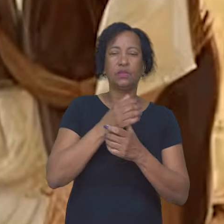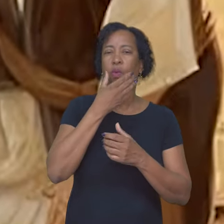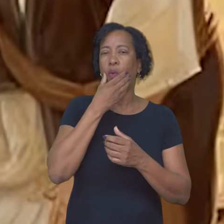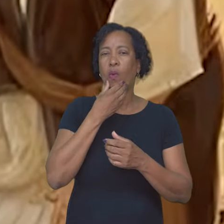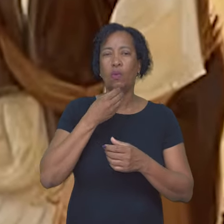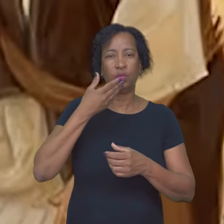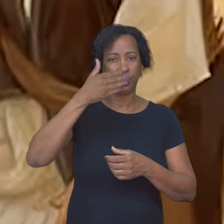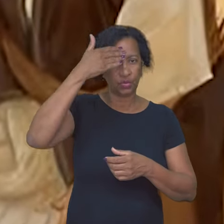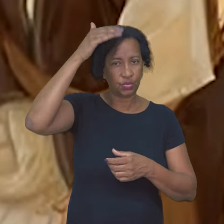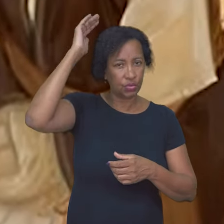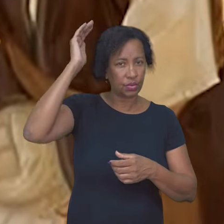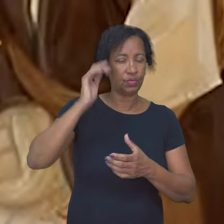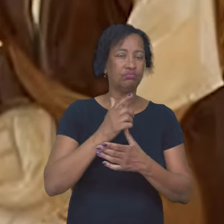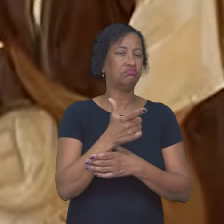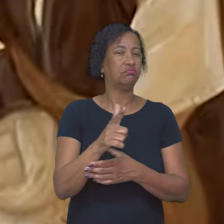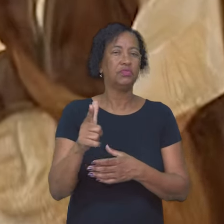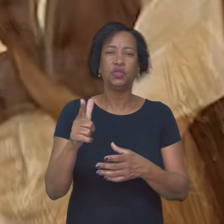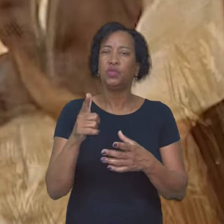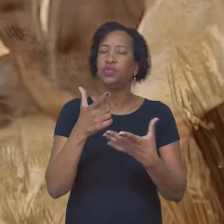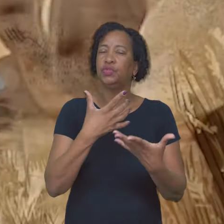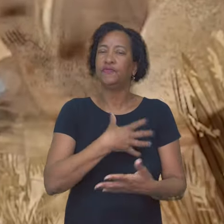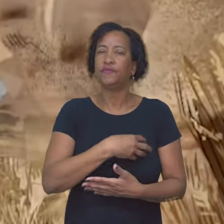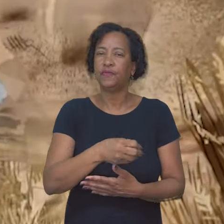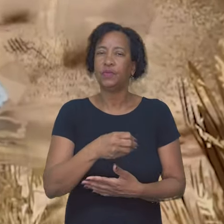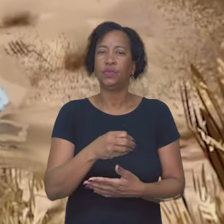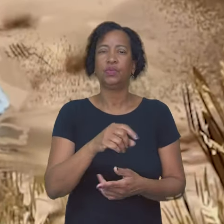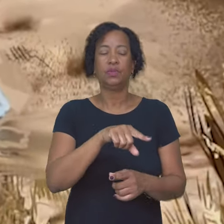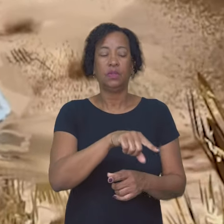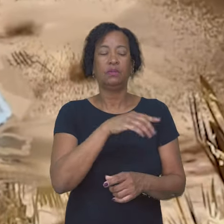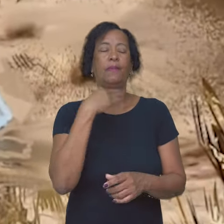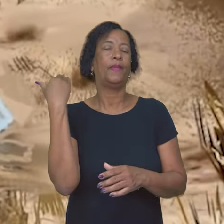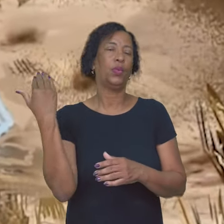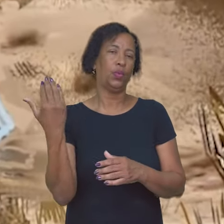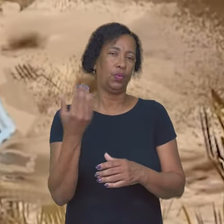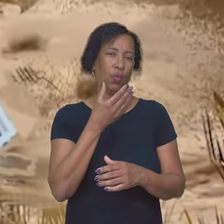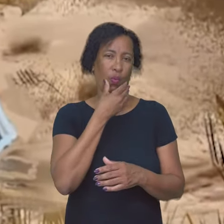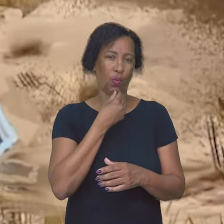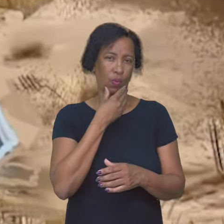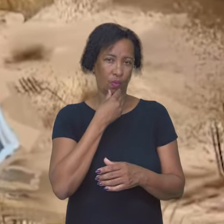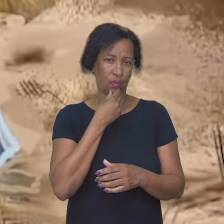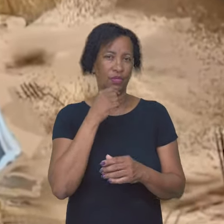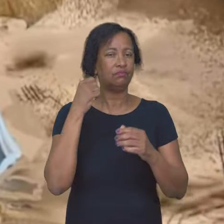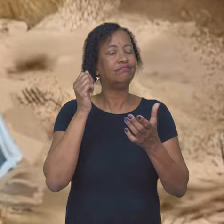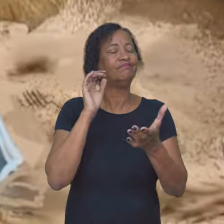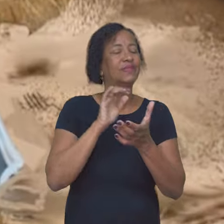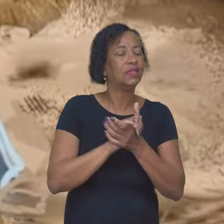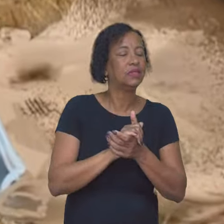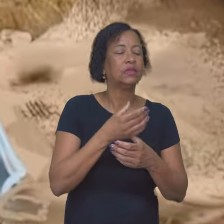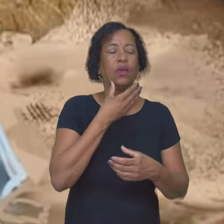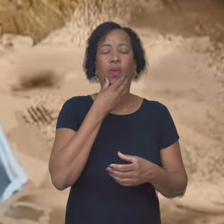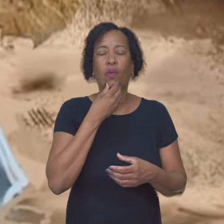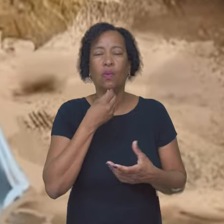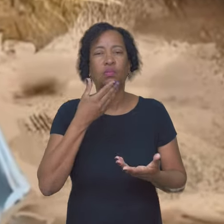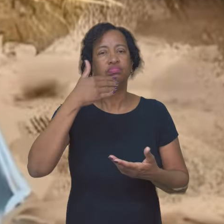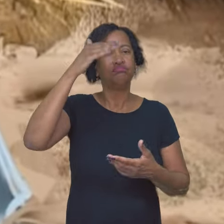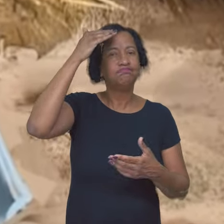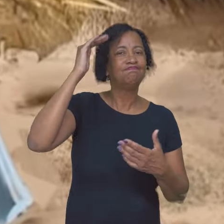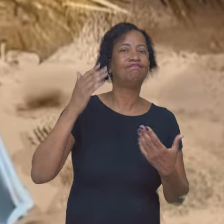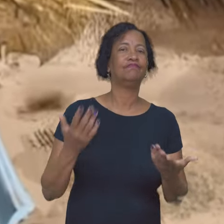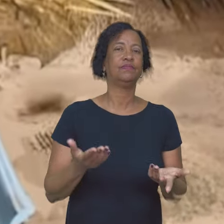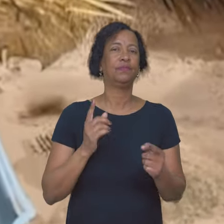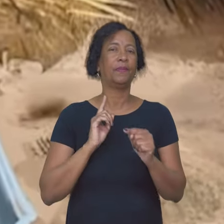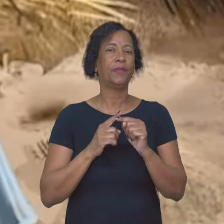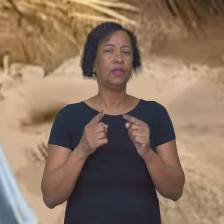não tiveram filhos e ele morreu por ela tinha sido casada com homem judeu R tinha se tornado